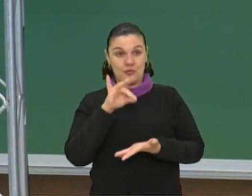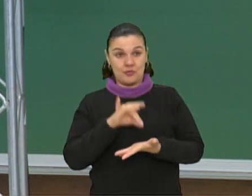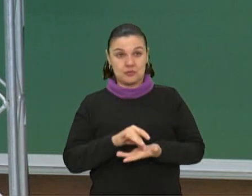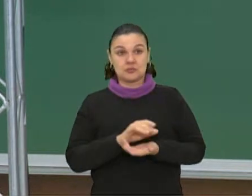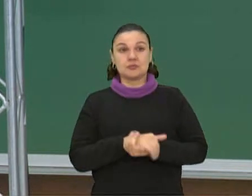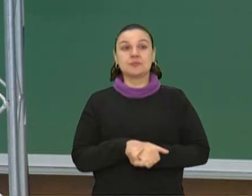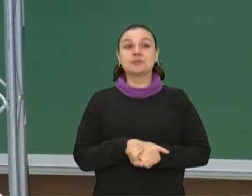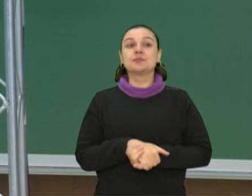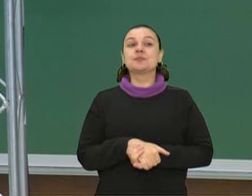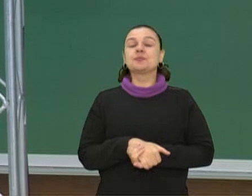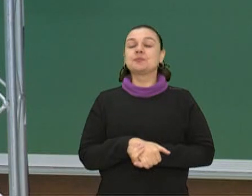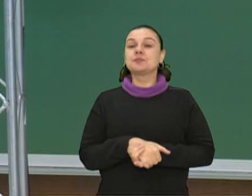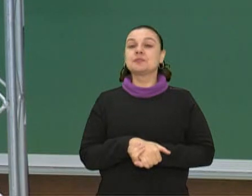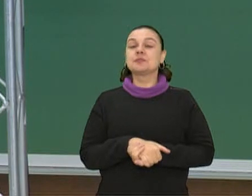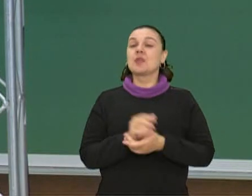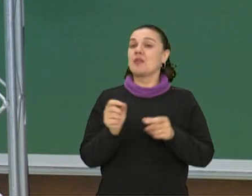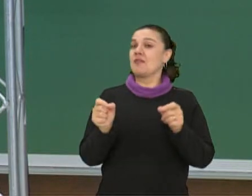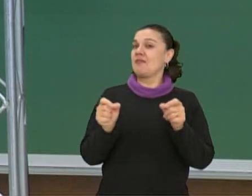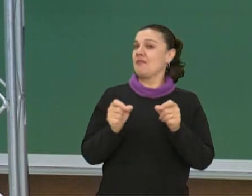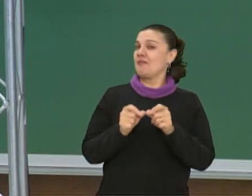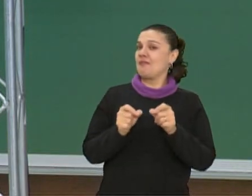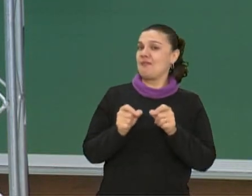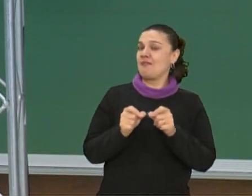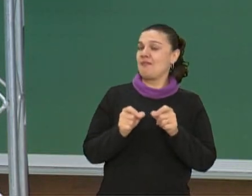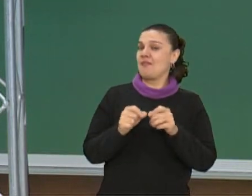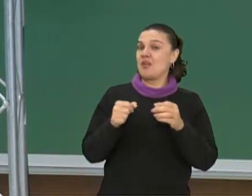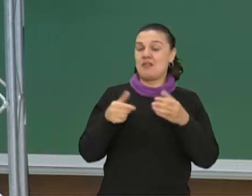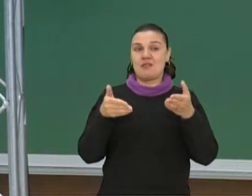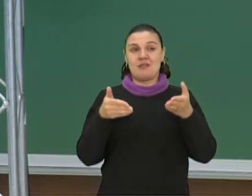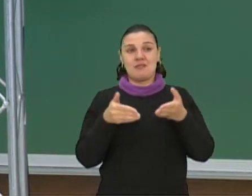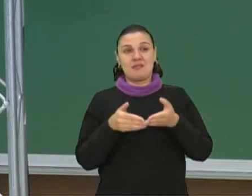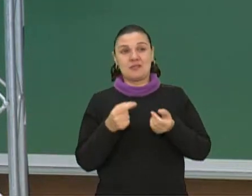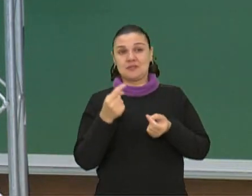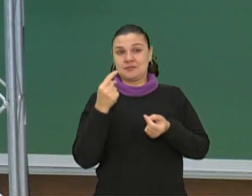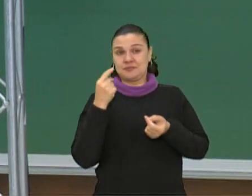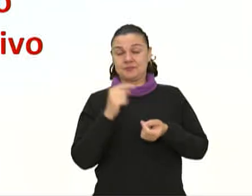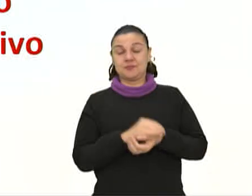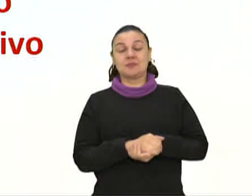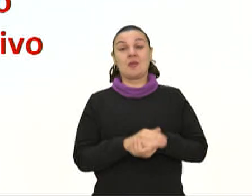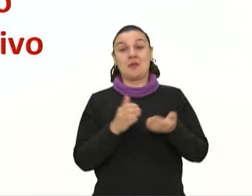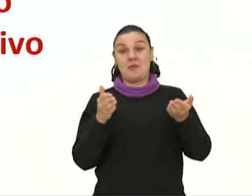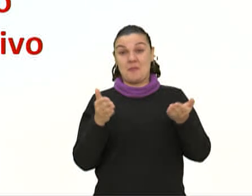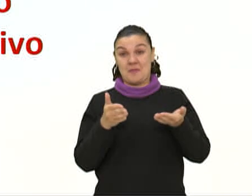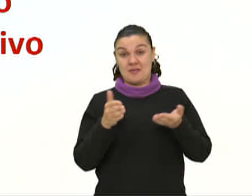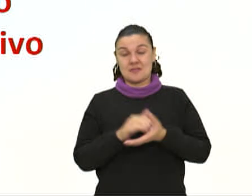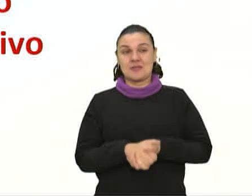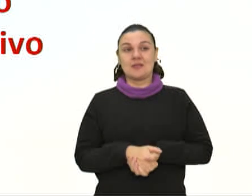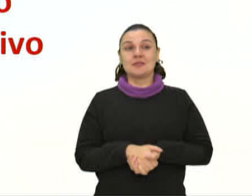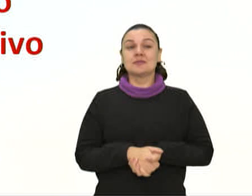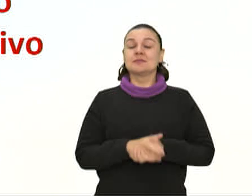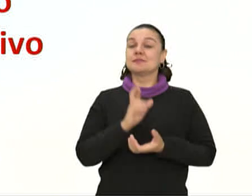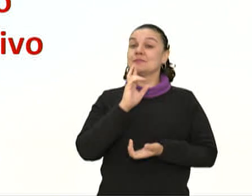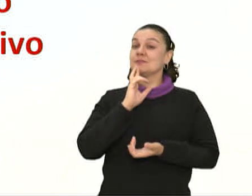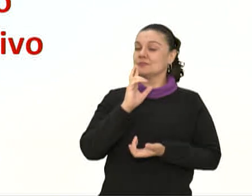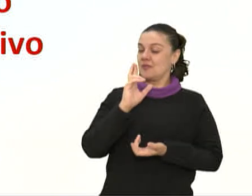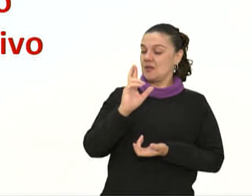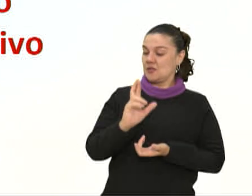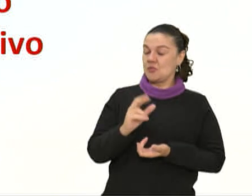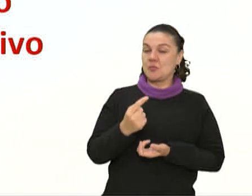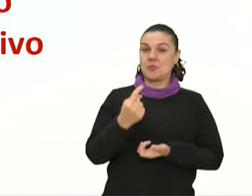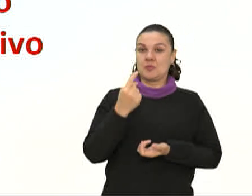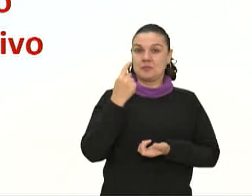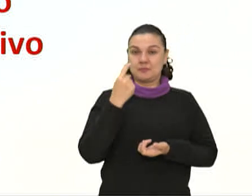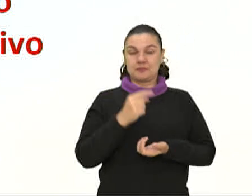portanto, infinitivo. Fazem é um presente do modo indicativo. Respondeu,